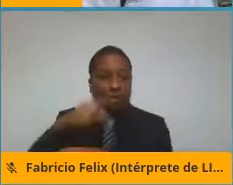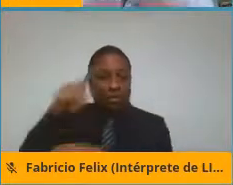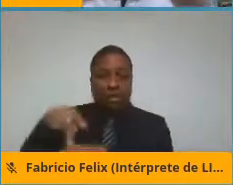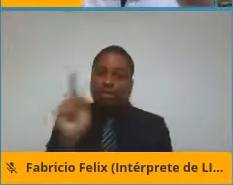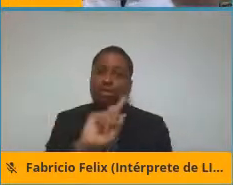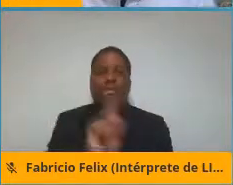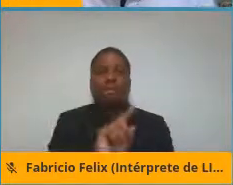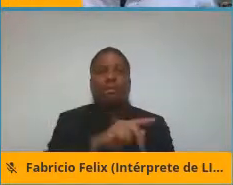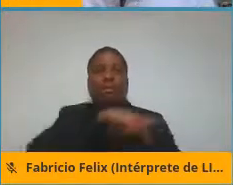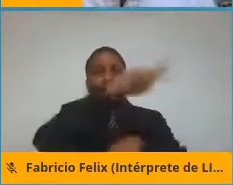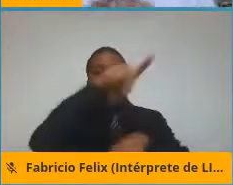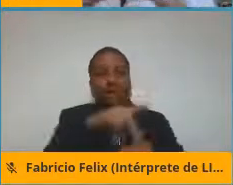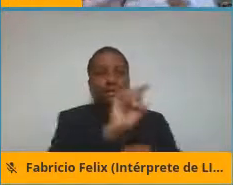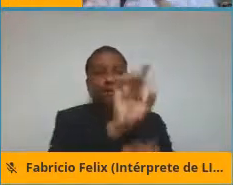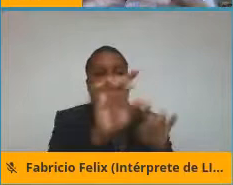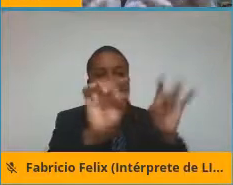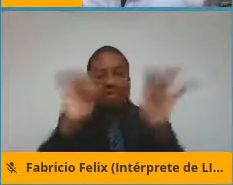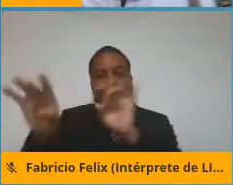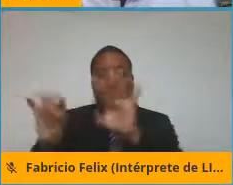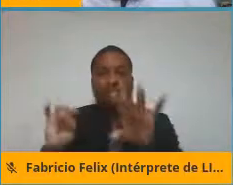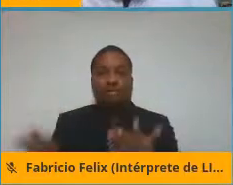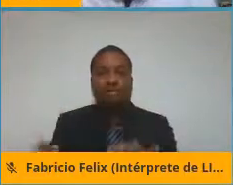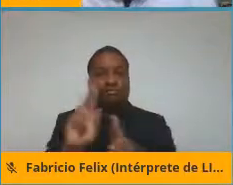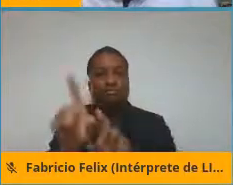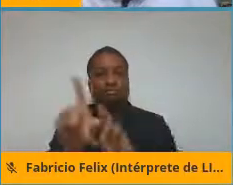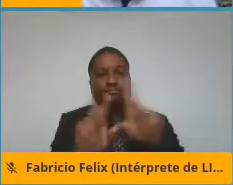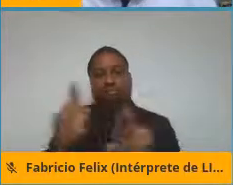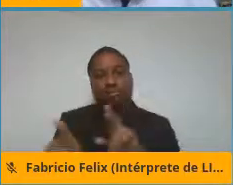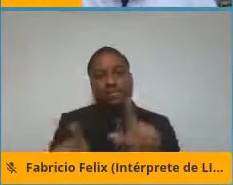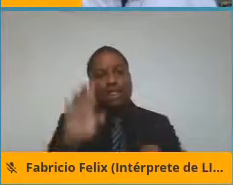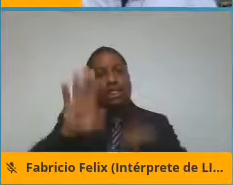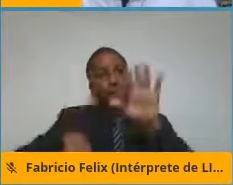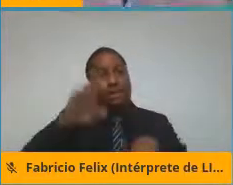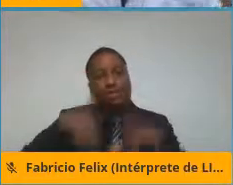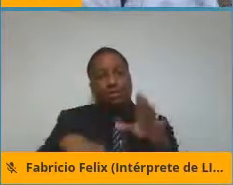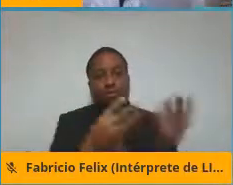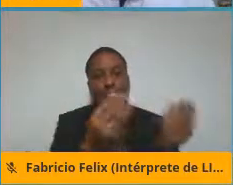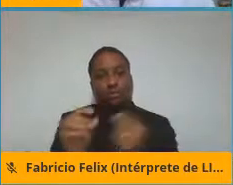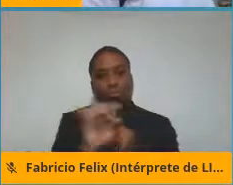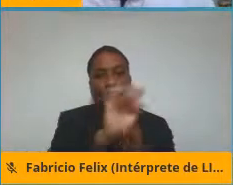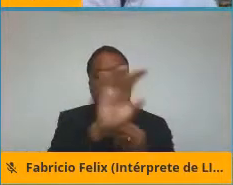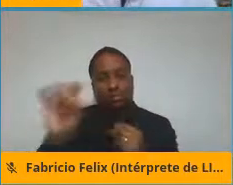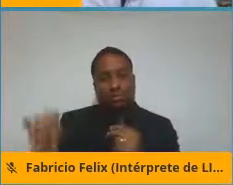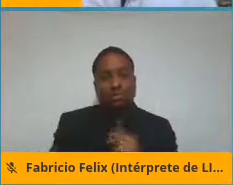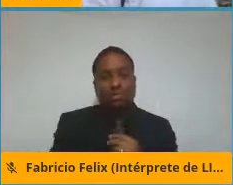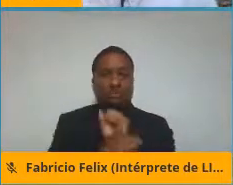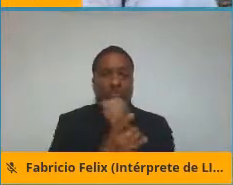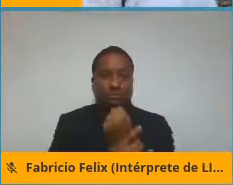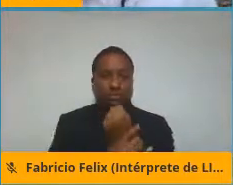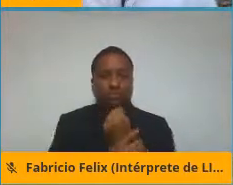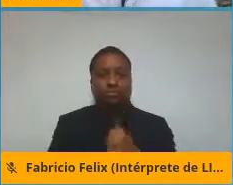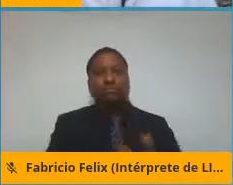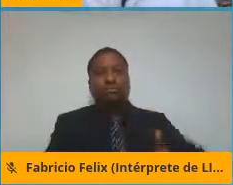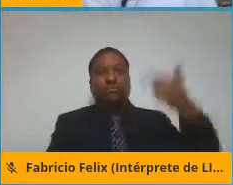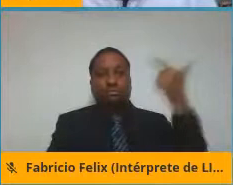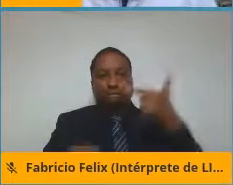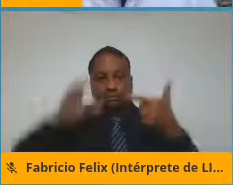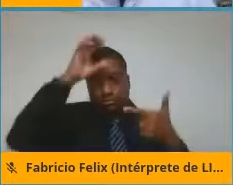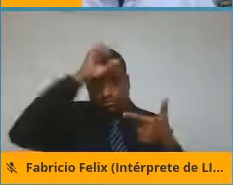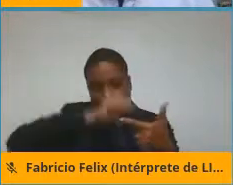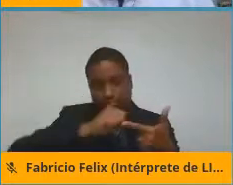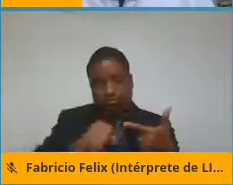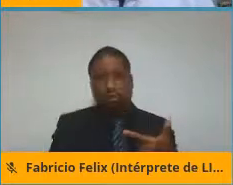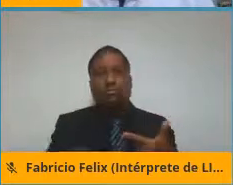verdade. Depende muito das medidas que a gente toma. Então, segundo as lições, devemos usar